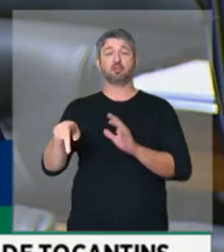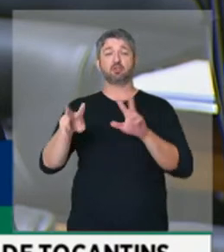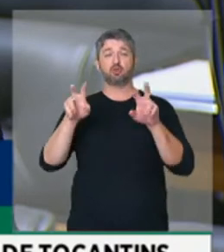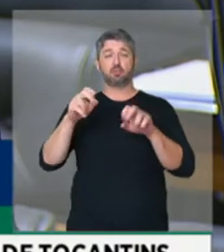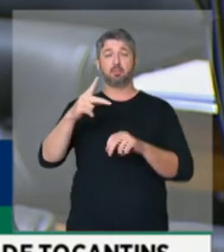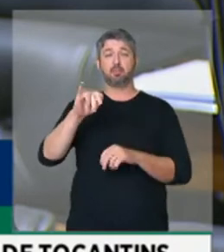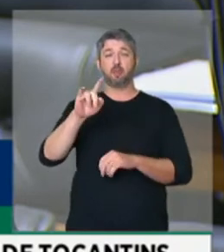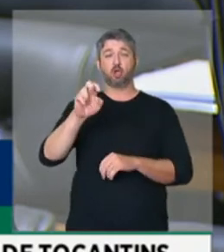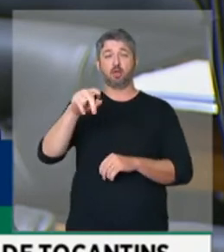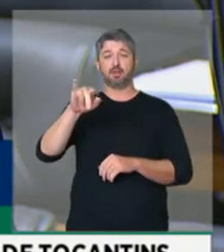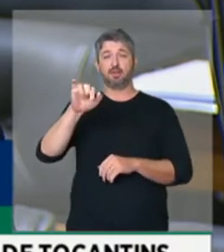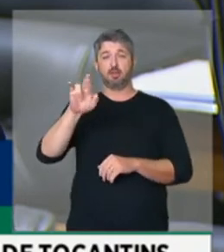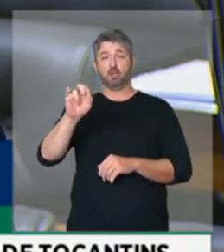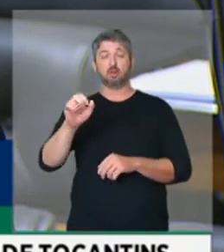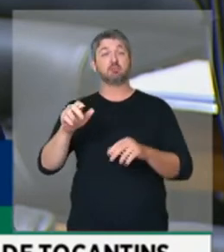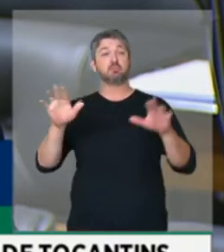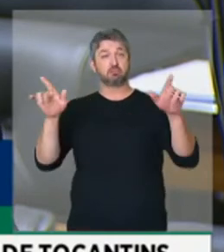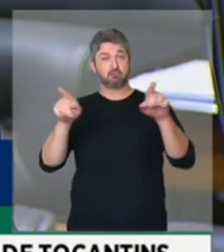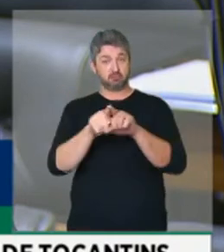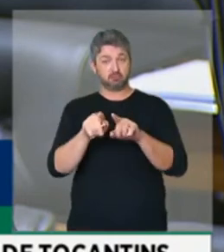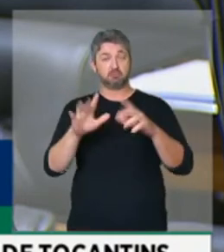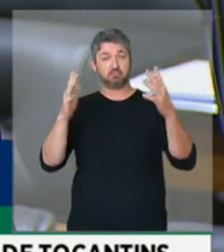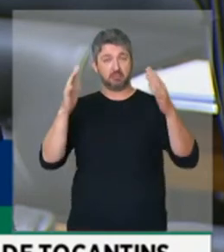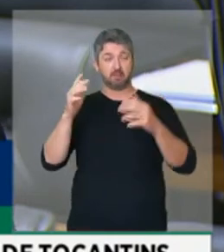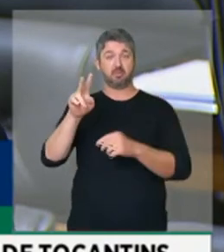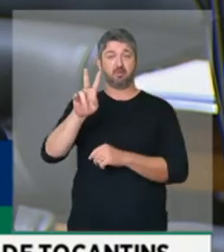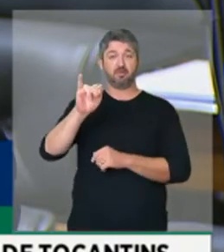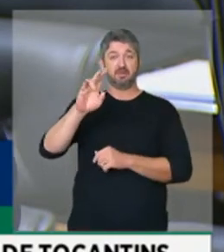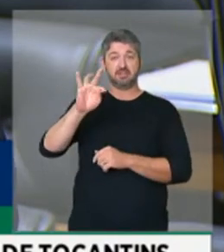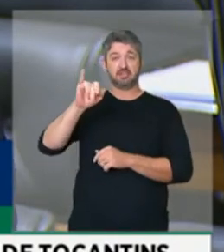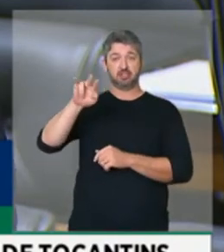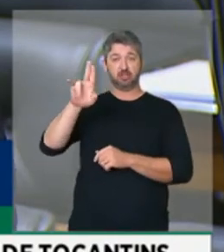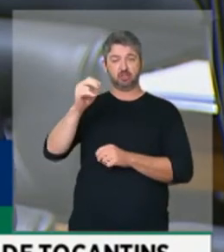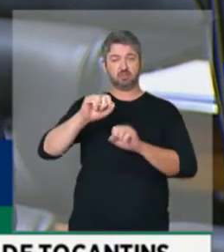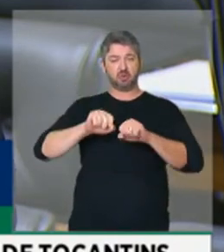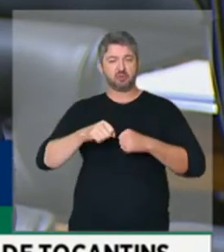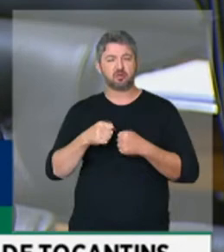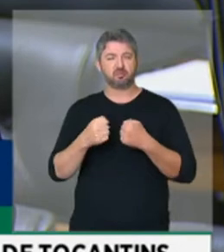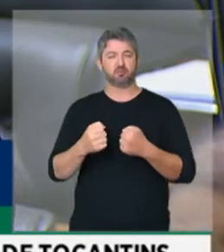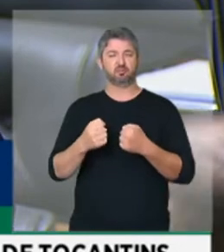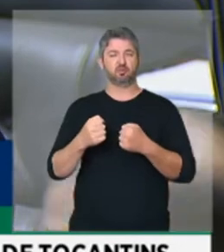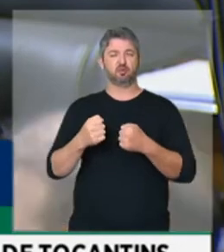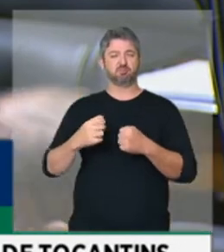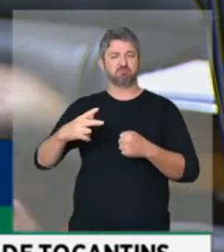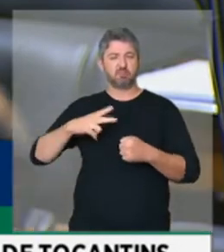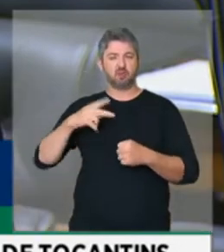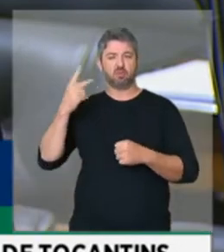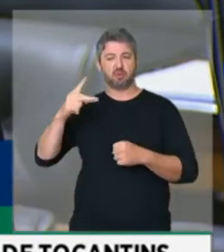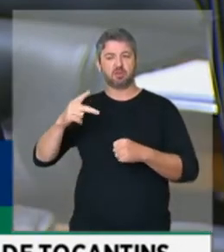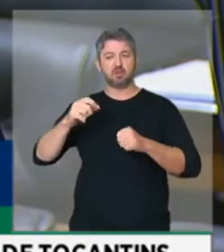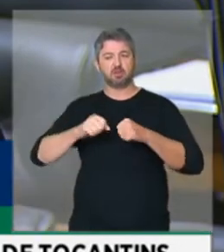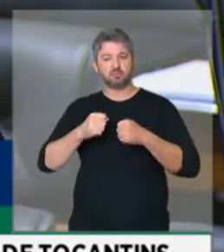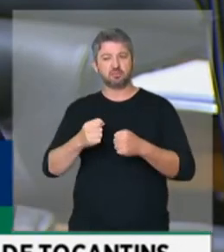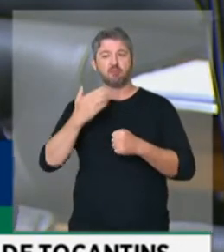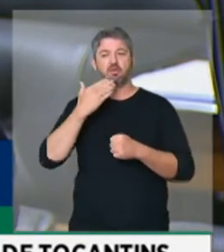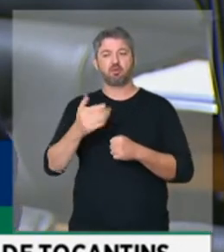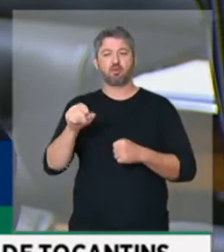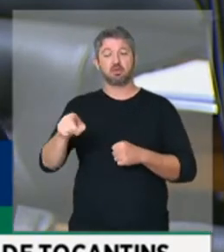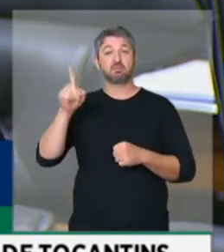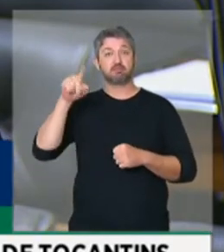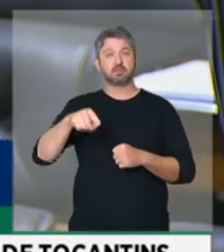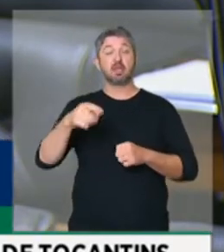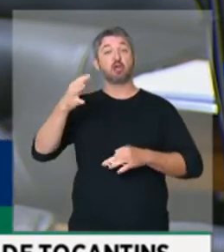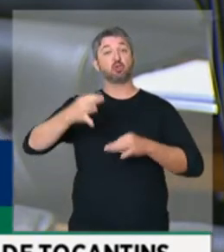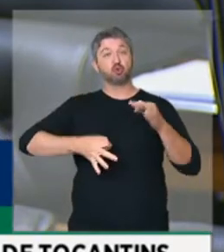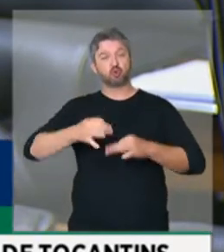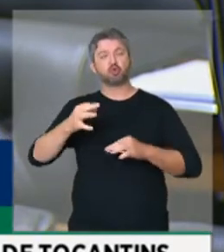inclusive eu quero aqui saudar o deputado Vicentinho pelo seu empenho pessoal com que se colocou essa matéria, que é muito justa